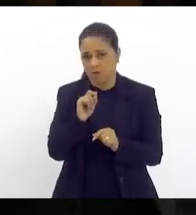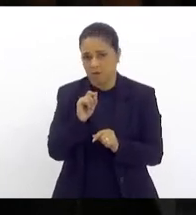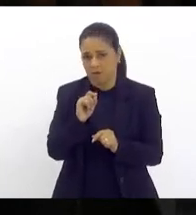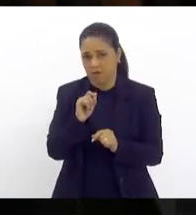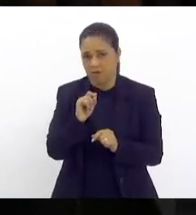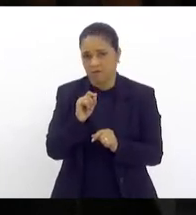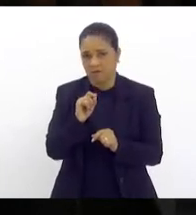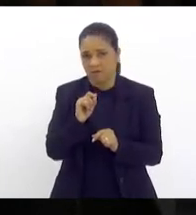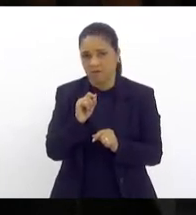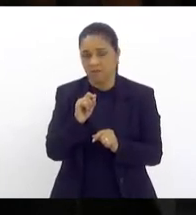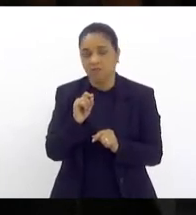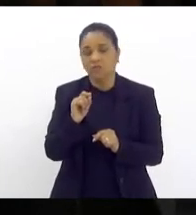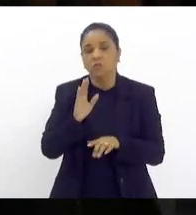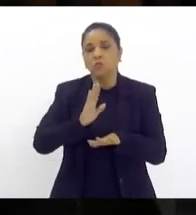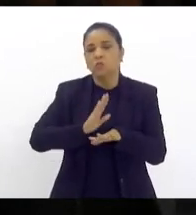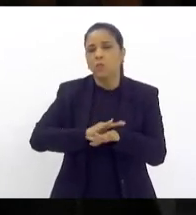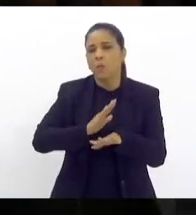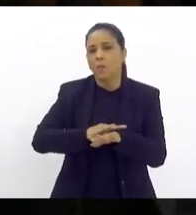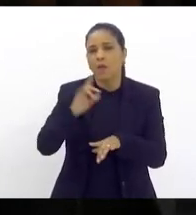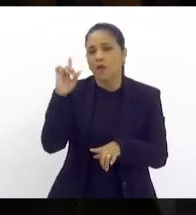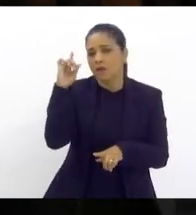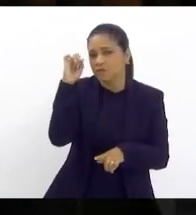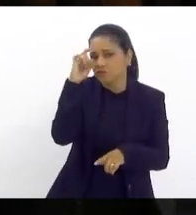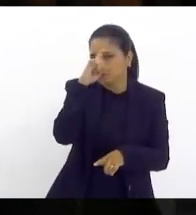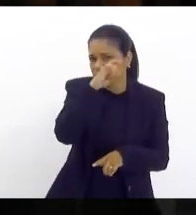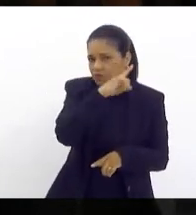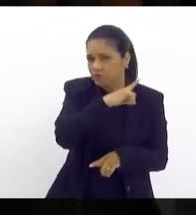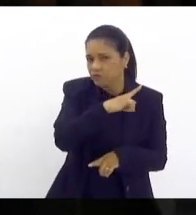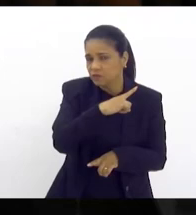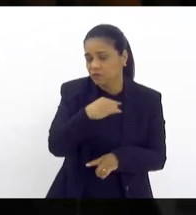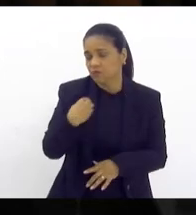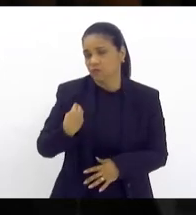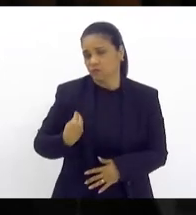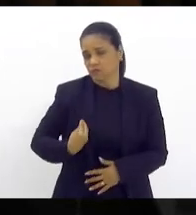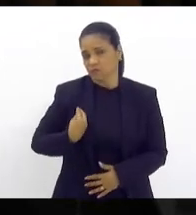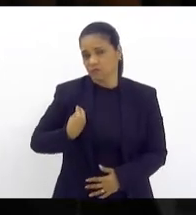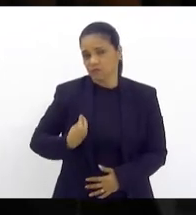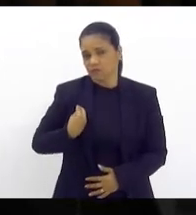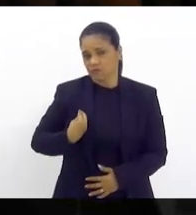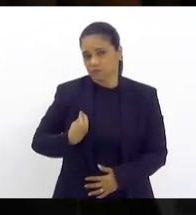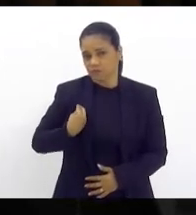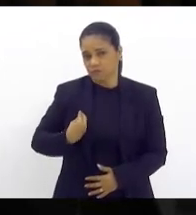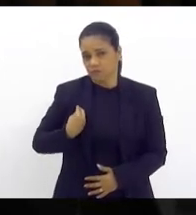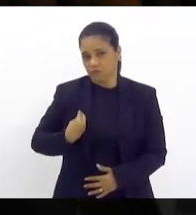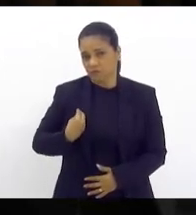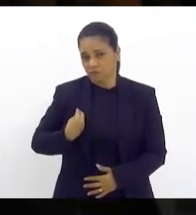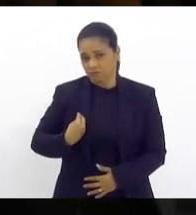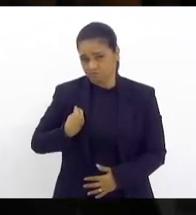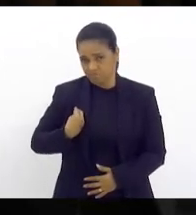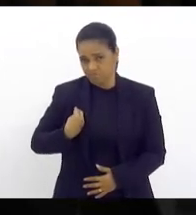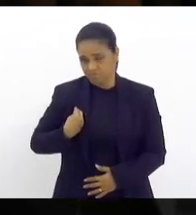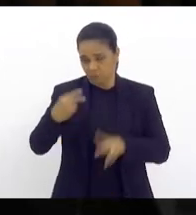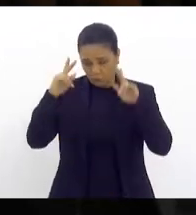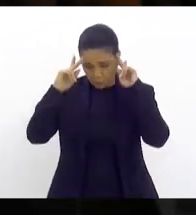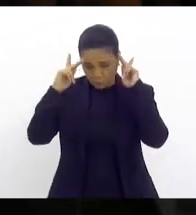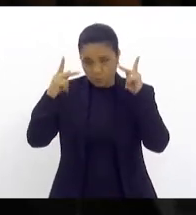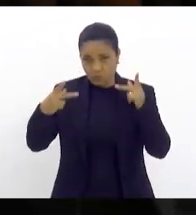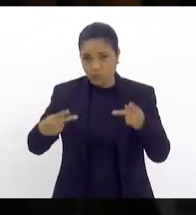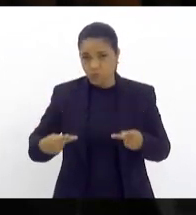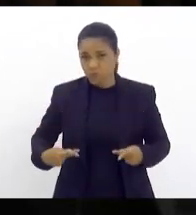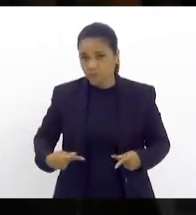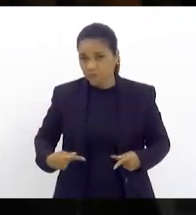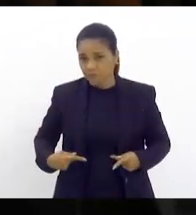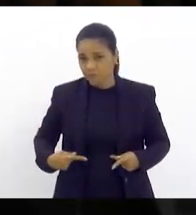o momento difícil que vive a humanidade e vive